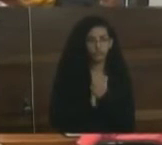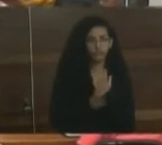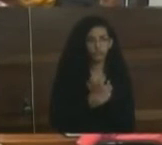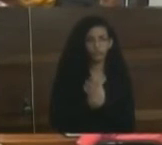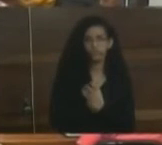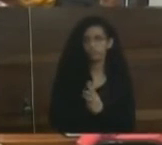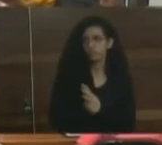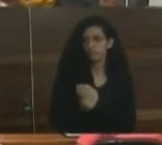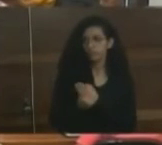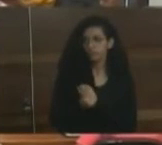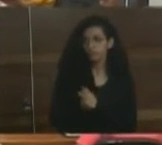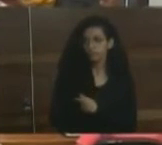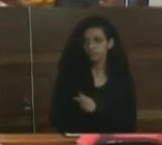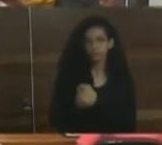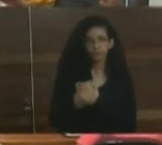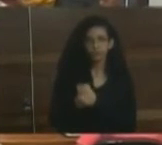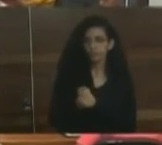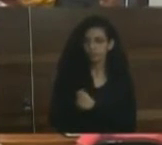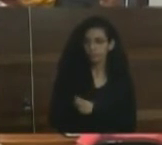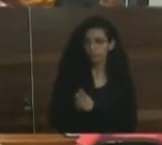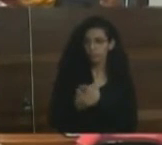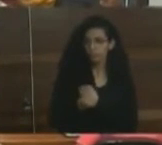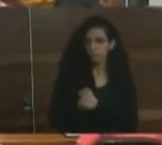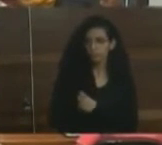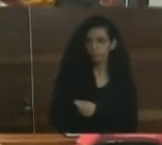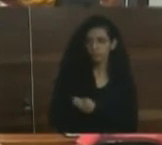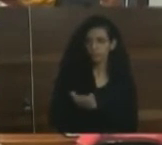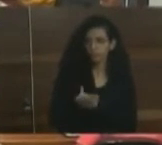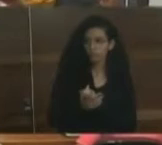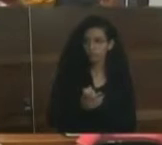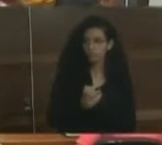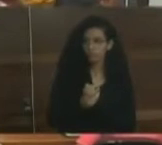muito deixa fazer nada também